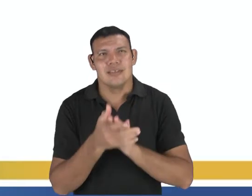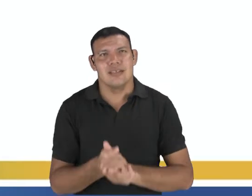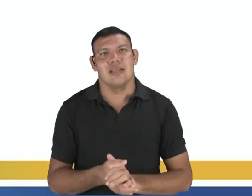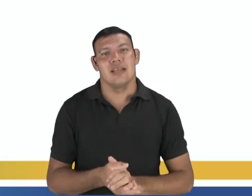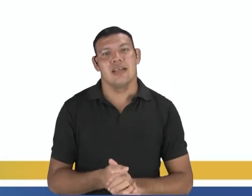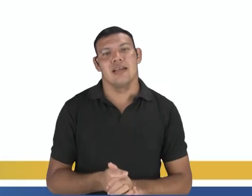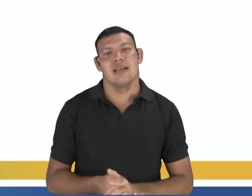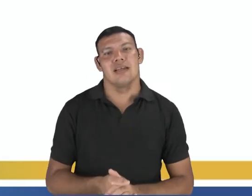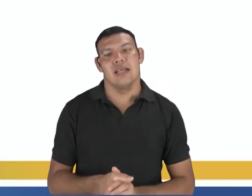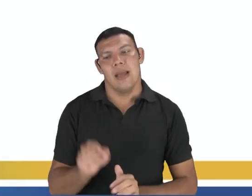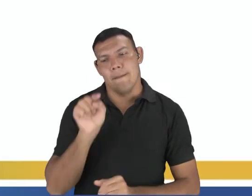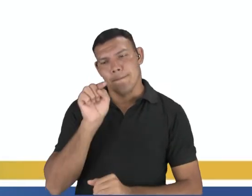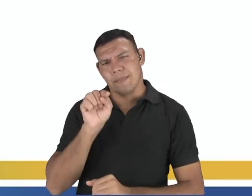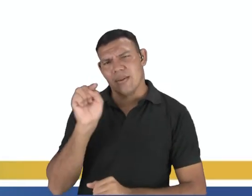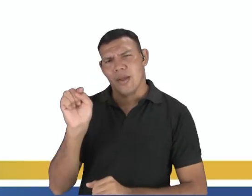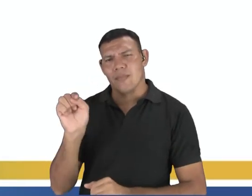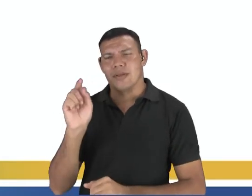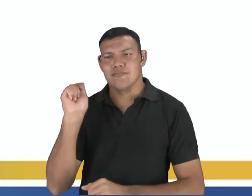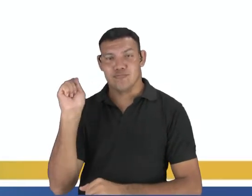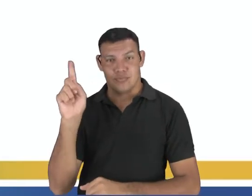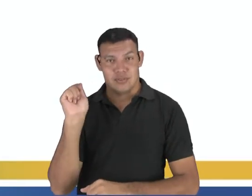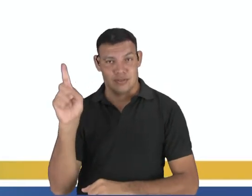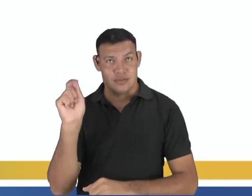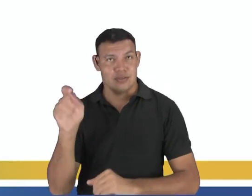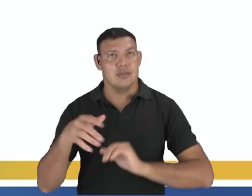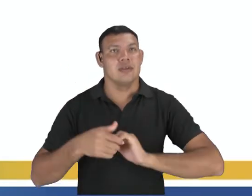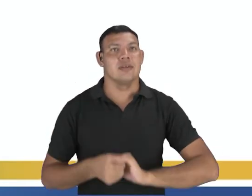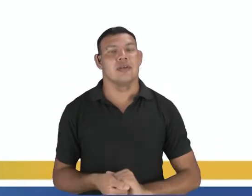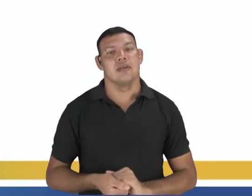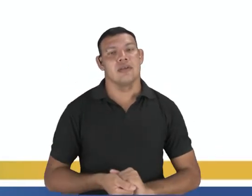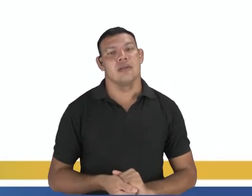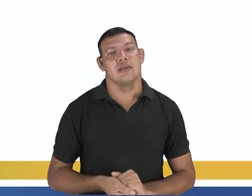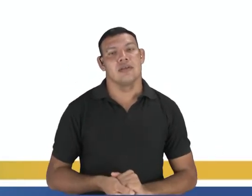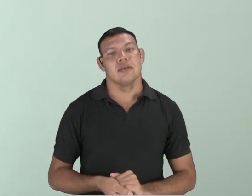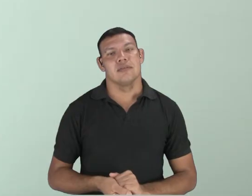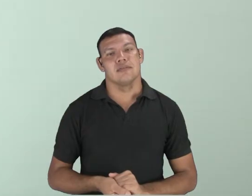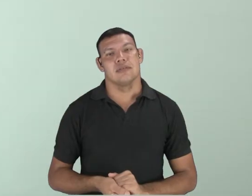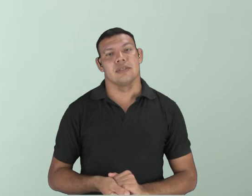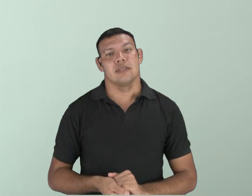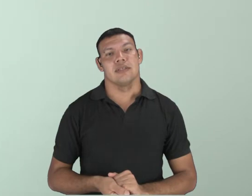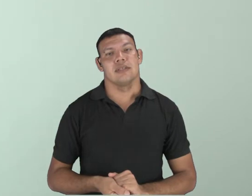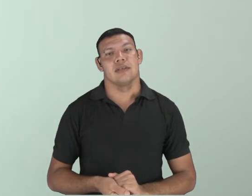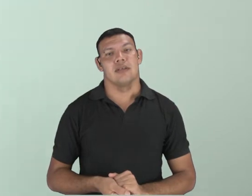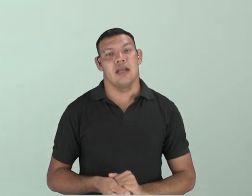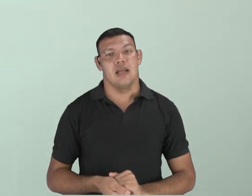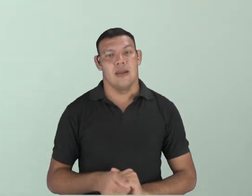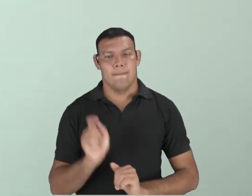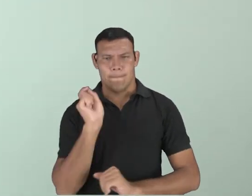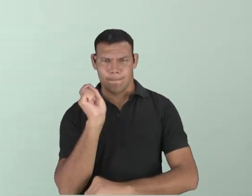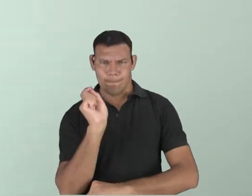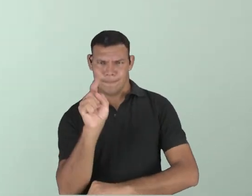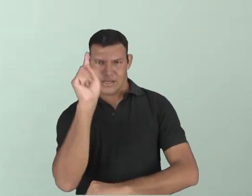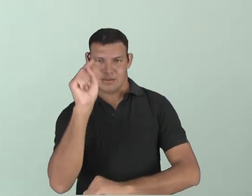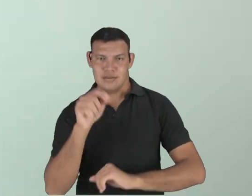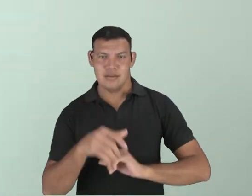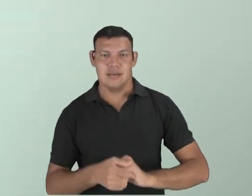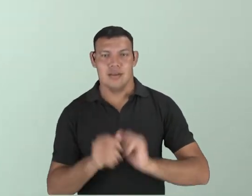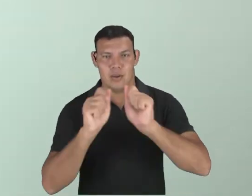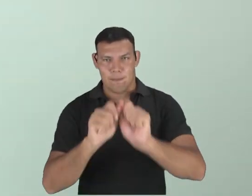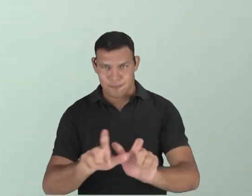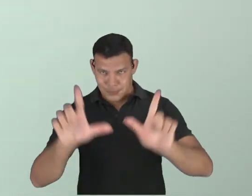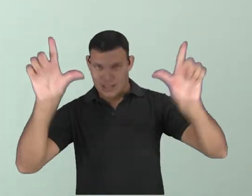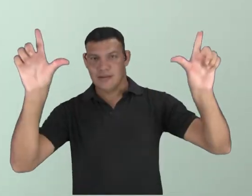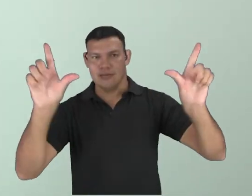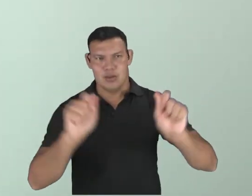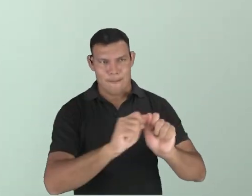aqueles pontinhos em azuis, né, com a cor mais intensificada, e aí você pode